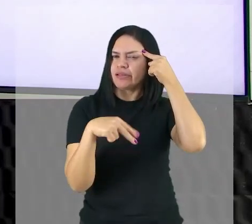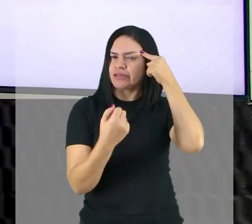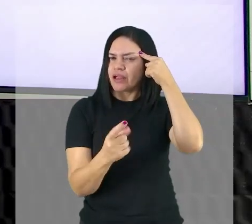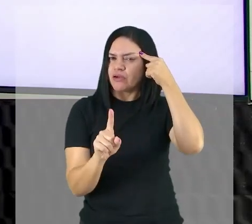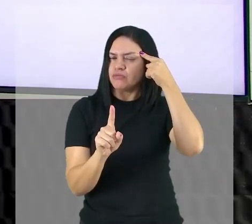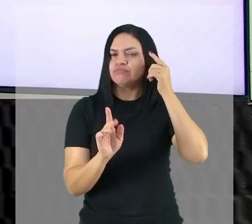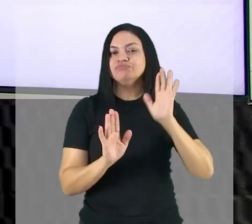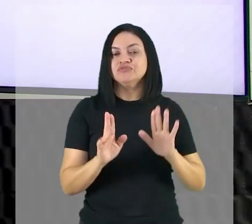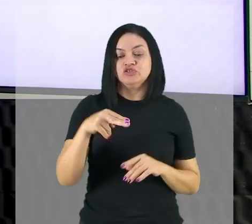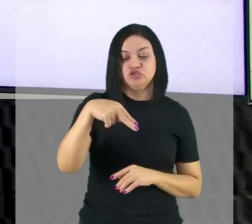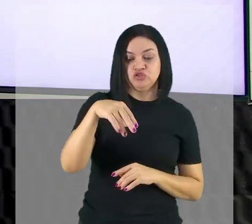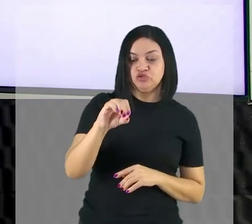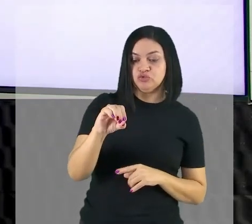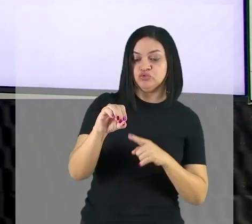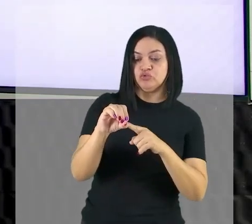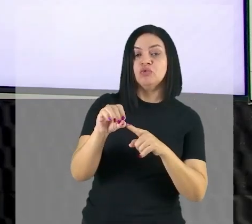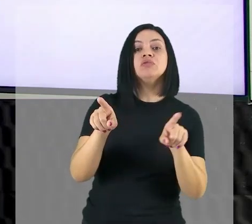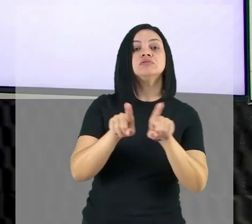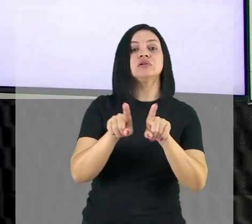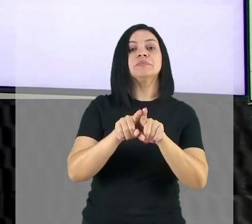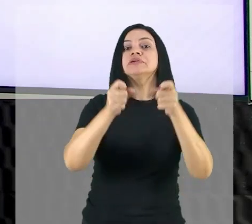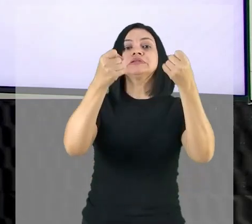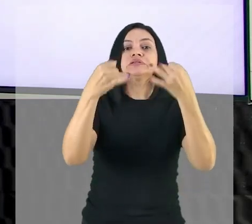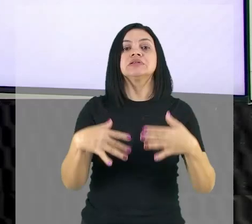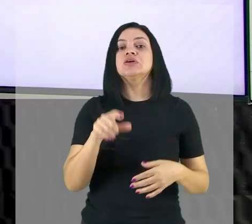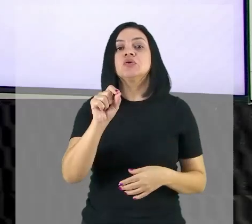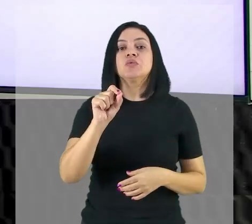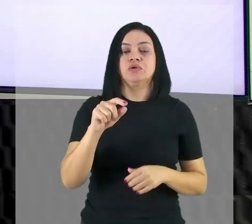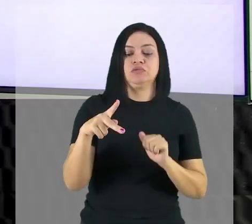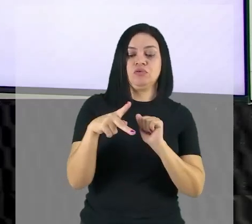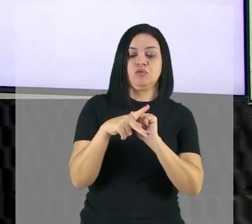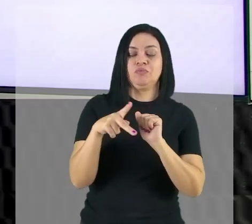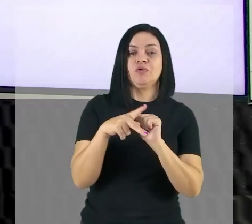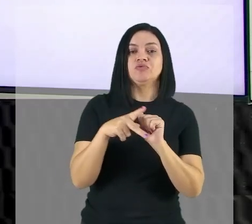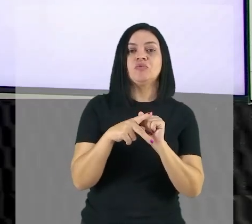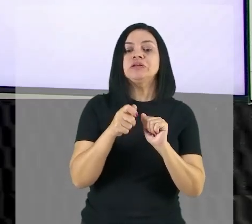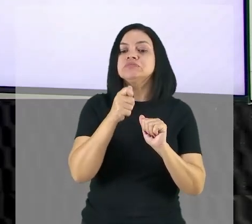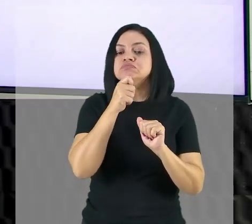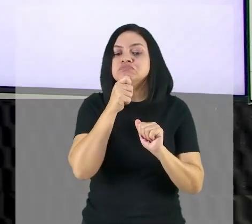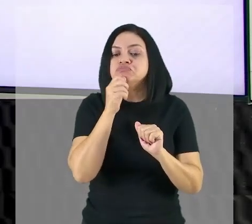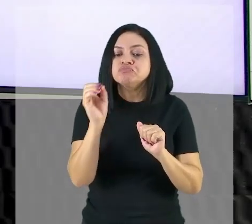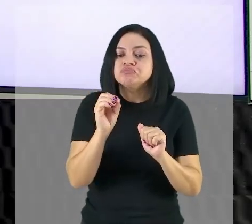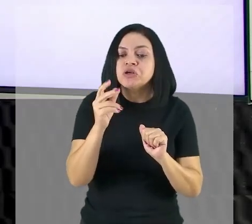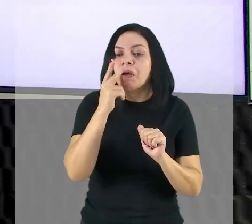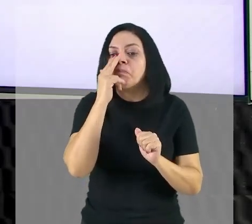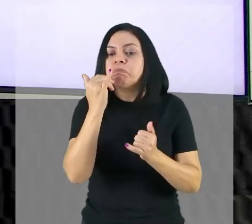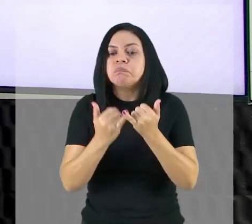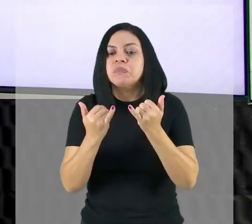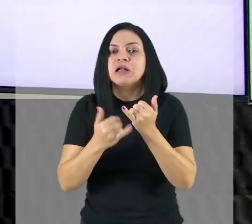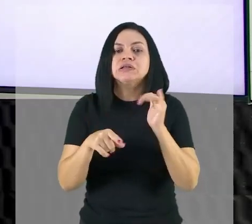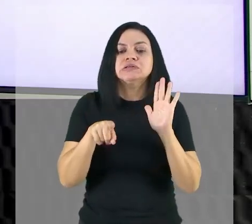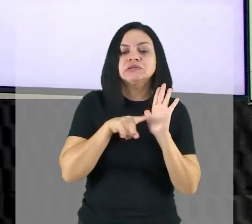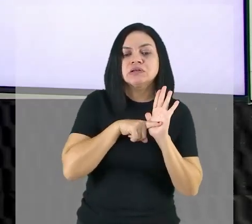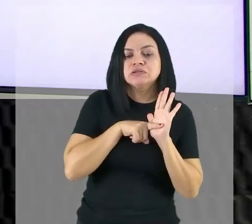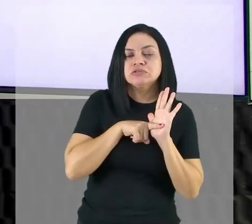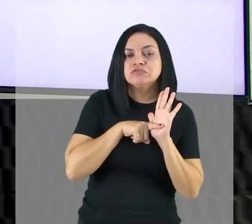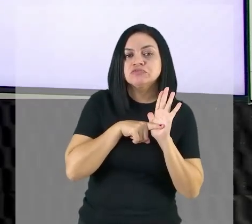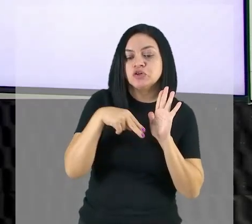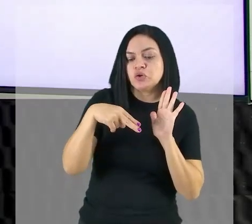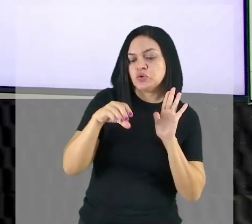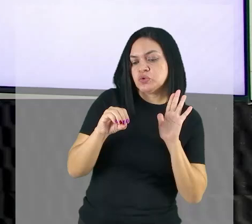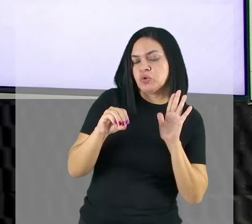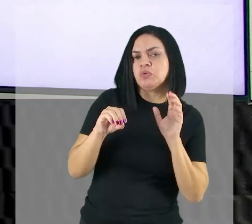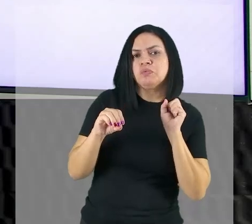o no, em inglês, também serve para falar de um pronome indefinido que dá ideia negativa. No pode ser usado